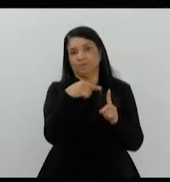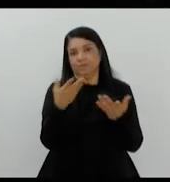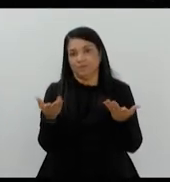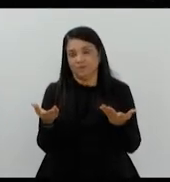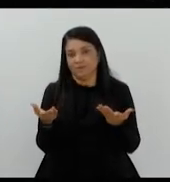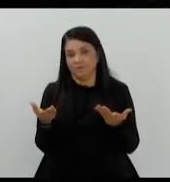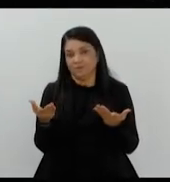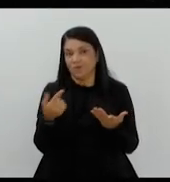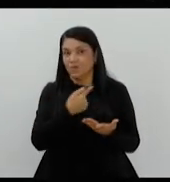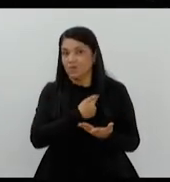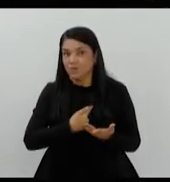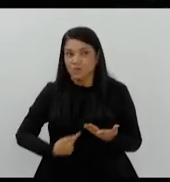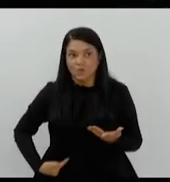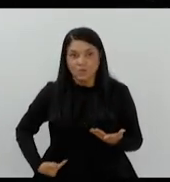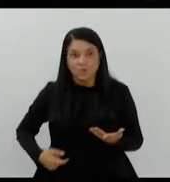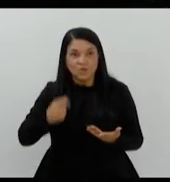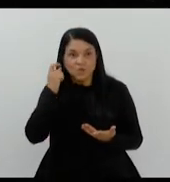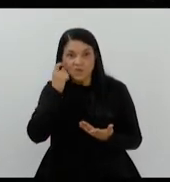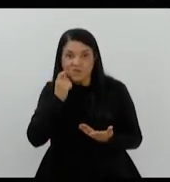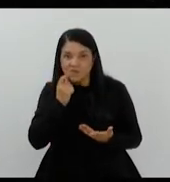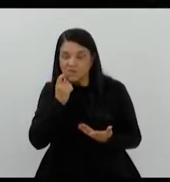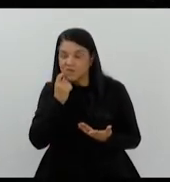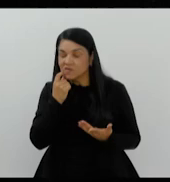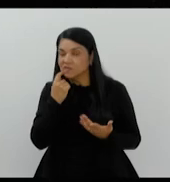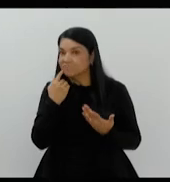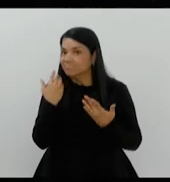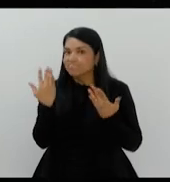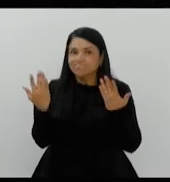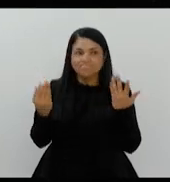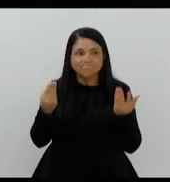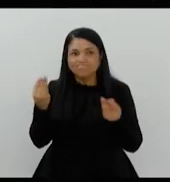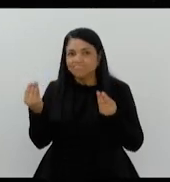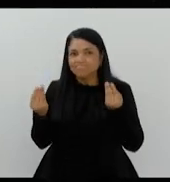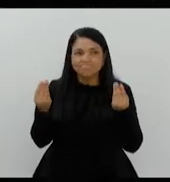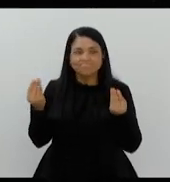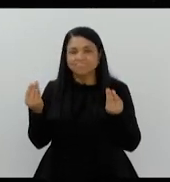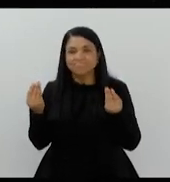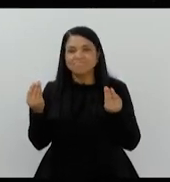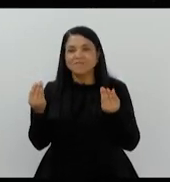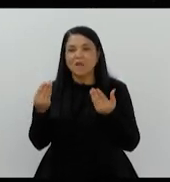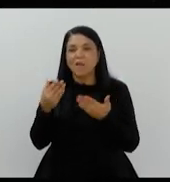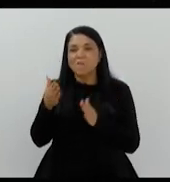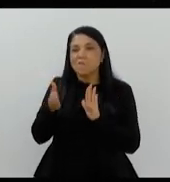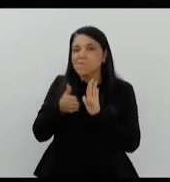governador está pilheriando para propor essa troca.